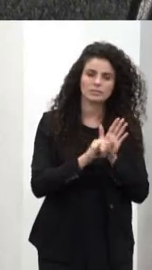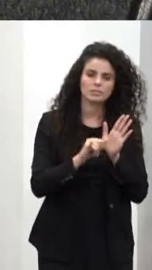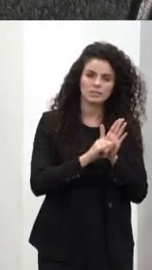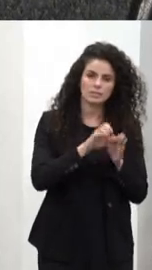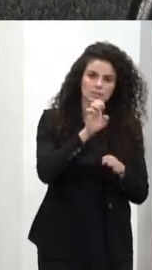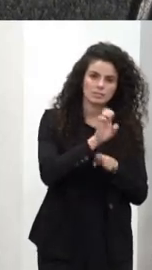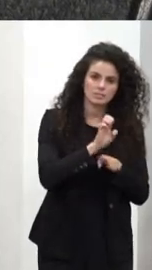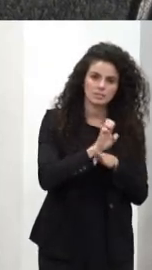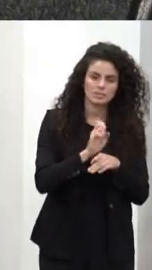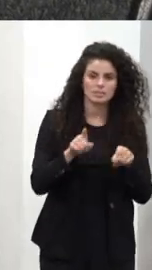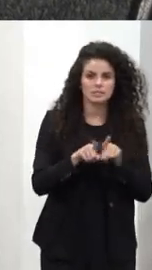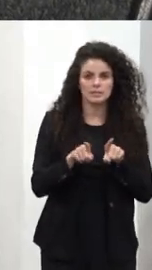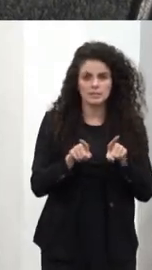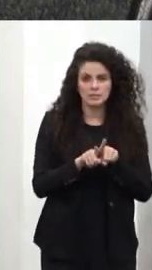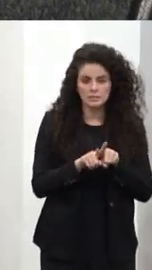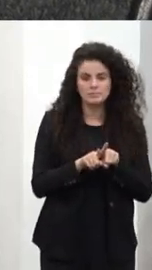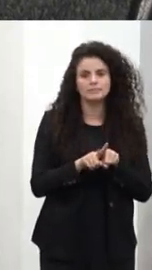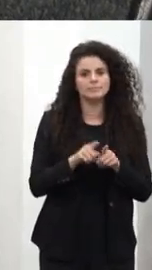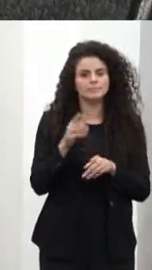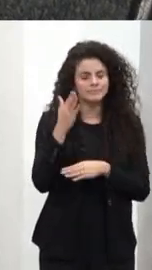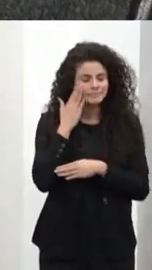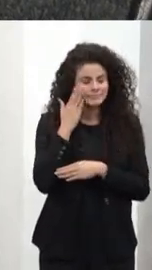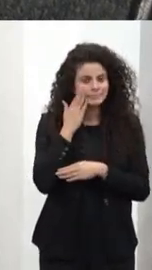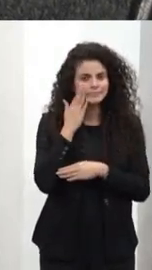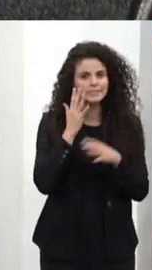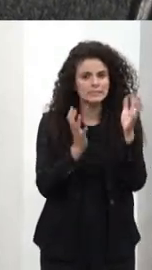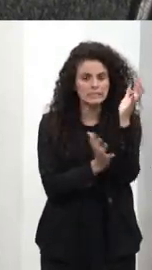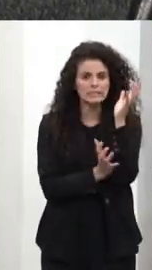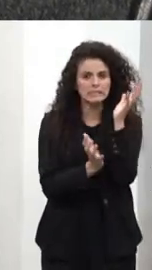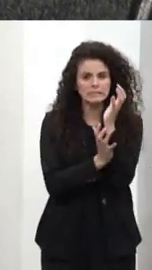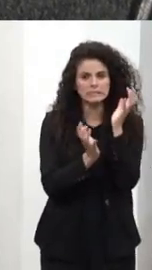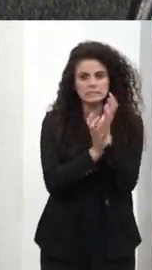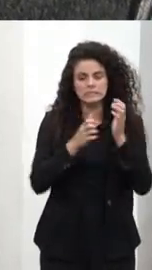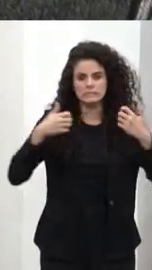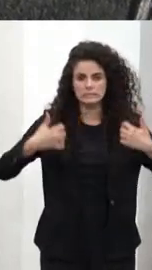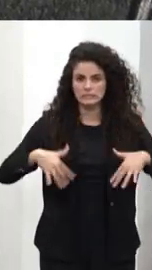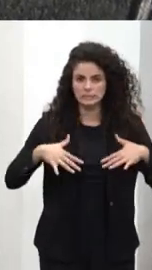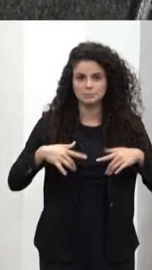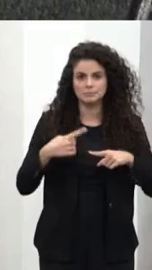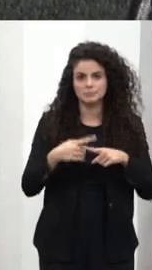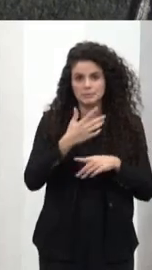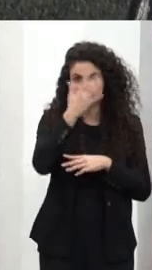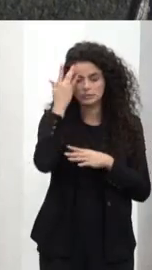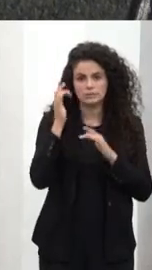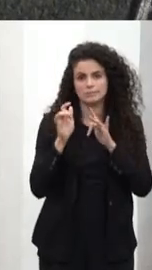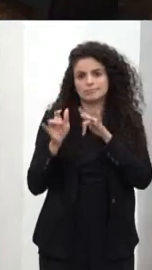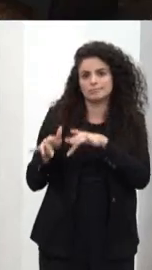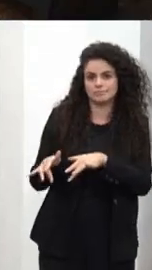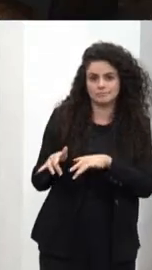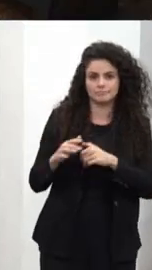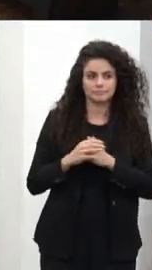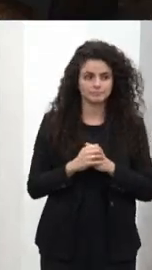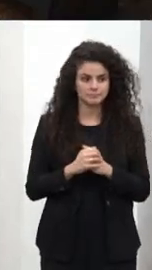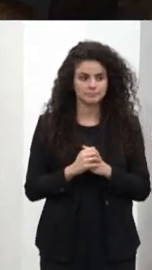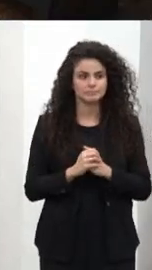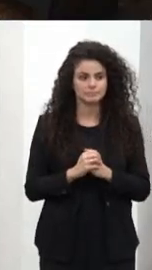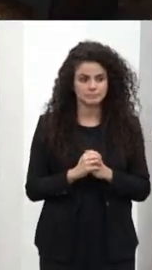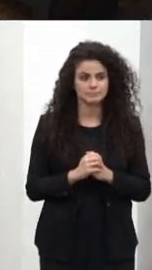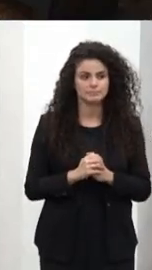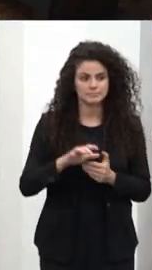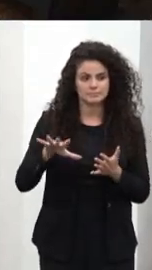agentes que nem Mandam mais projeto tamanho burocracia que a gente enfrenta hoje em Santa Catarina então fica aí